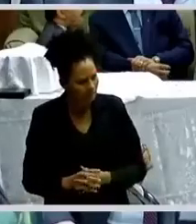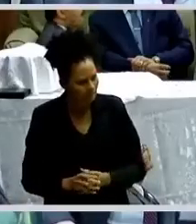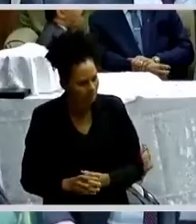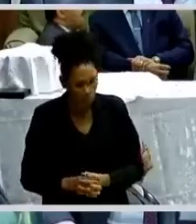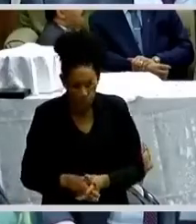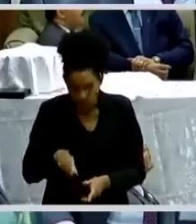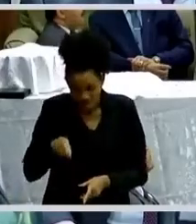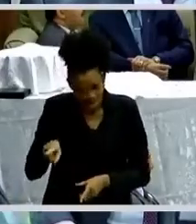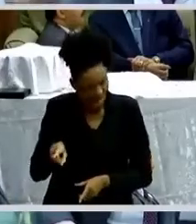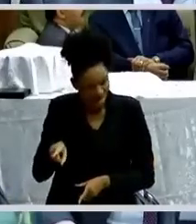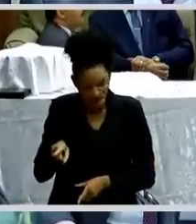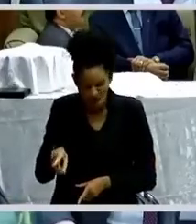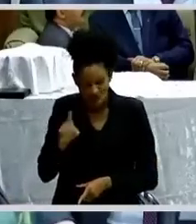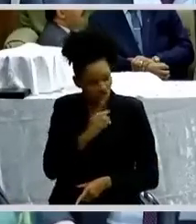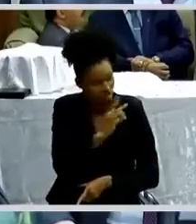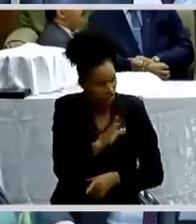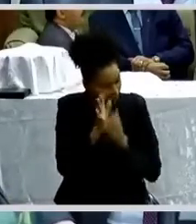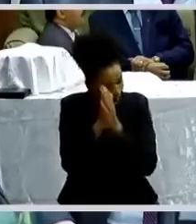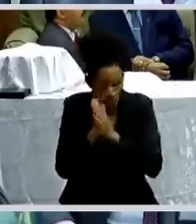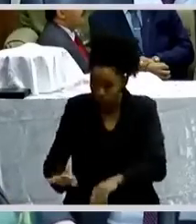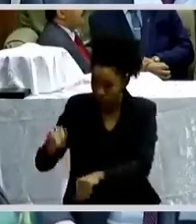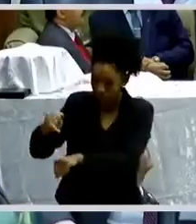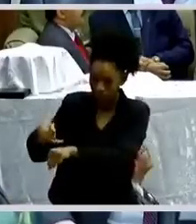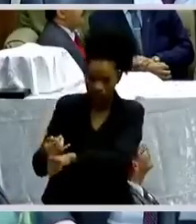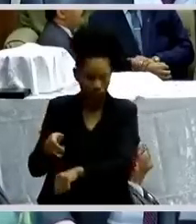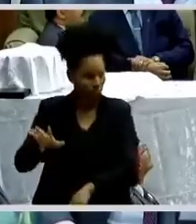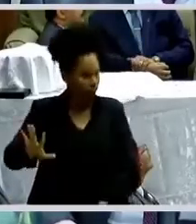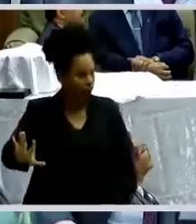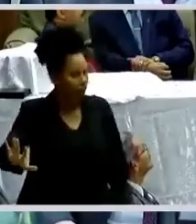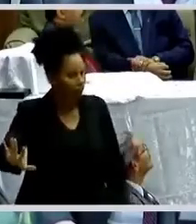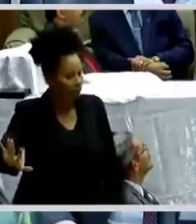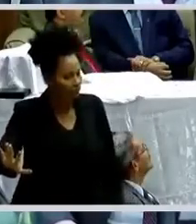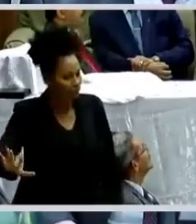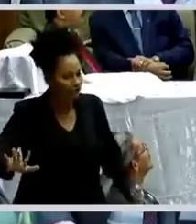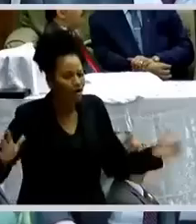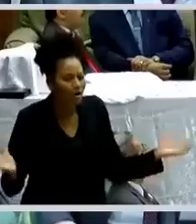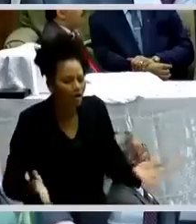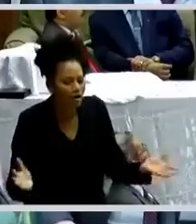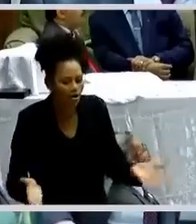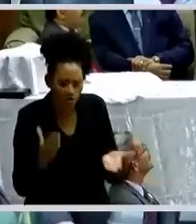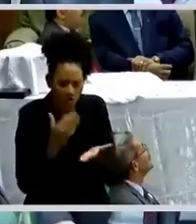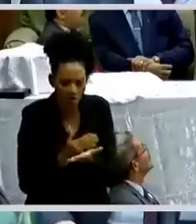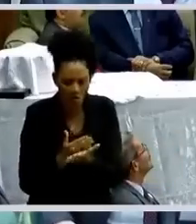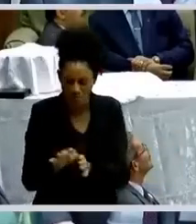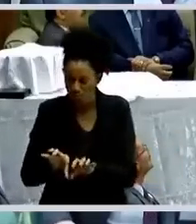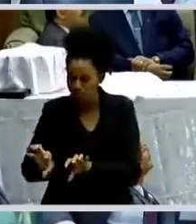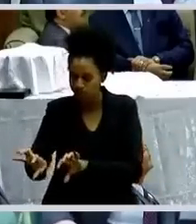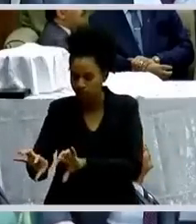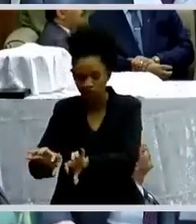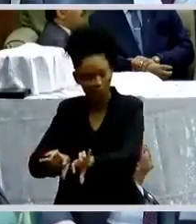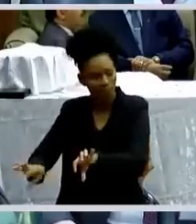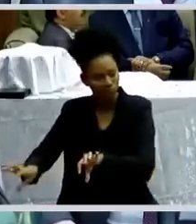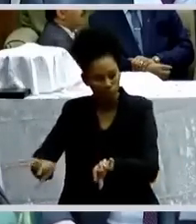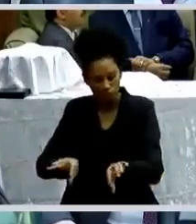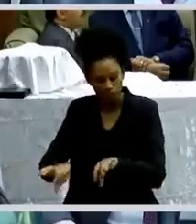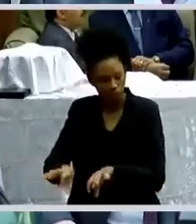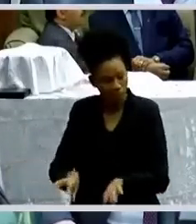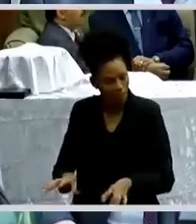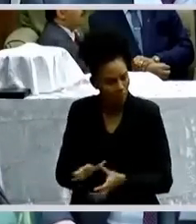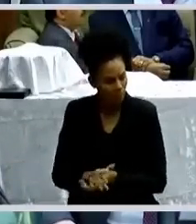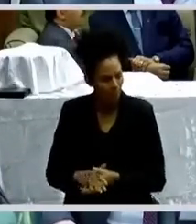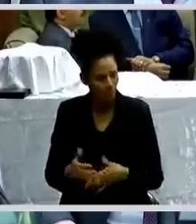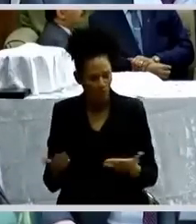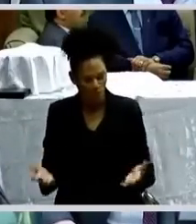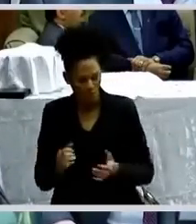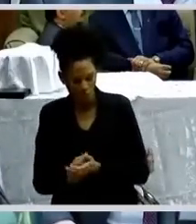Para eles, só adora em Jerusalém. E agora começaram a segregar. O baixo